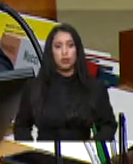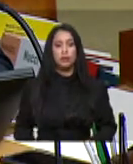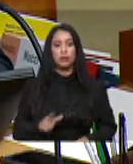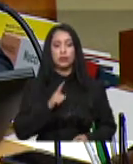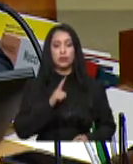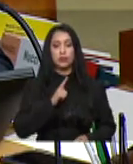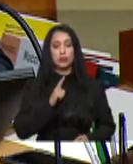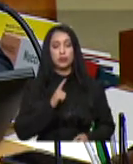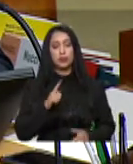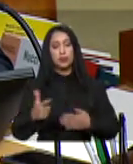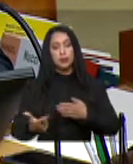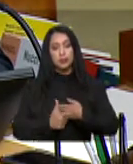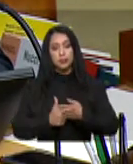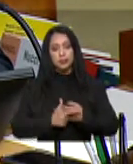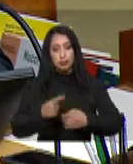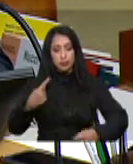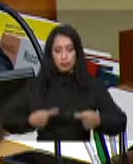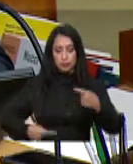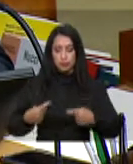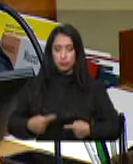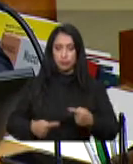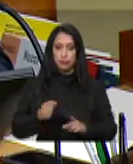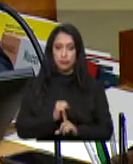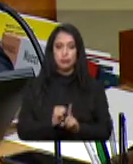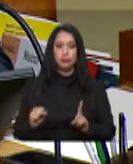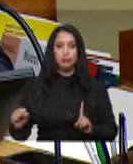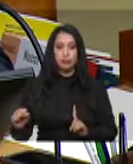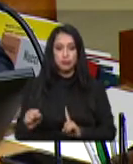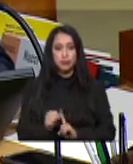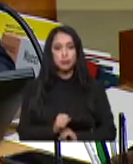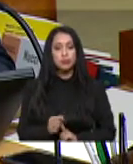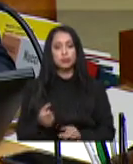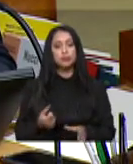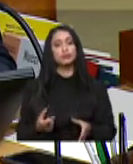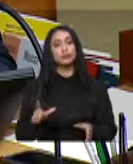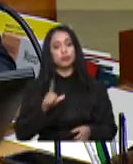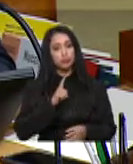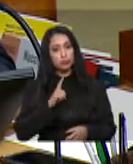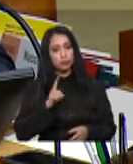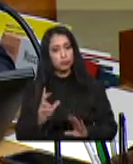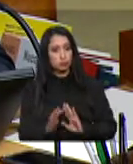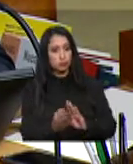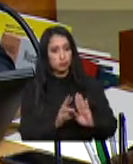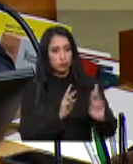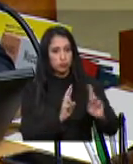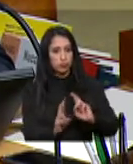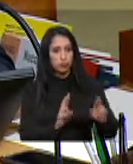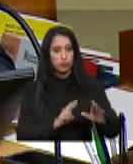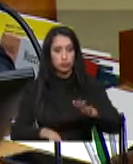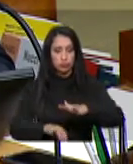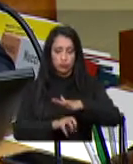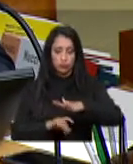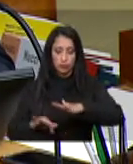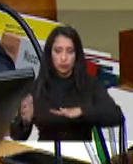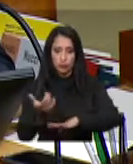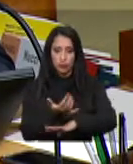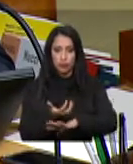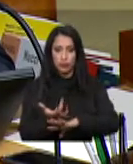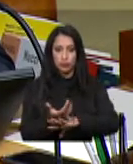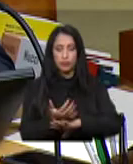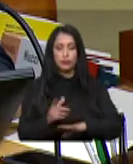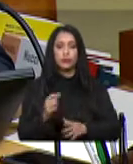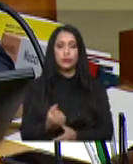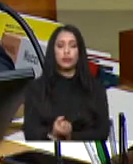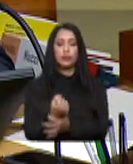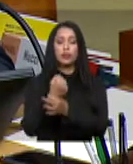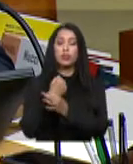função de planejamento das políticas sociais, ou seja, inclusive as relacionadas ao meio ambiente,